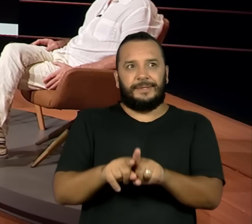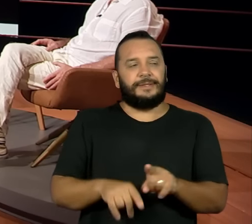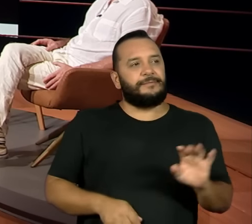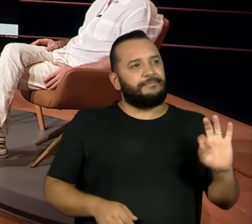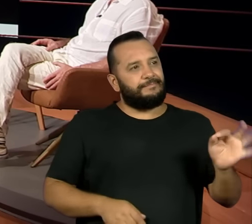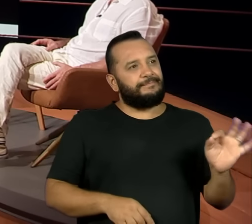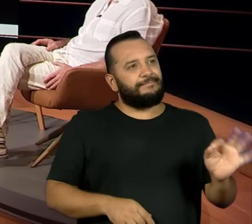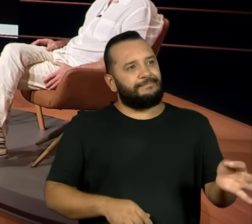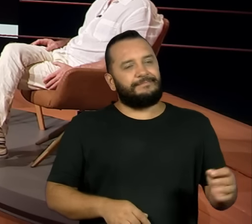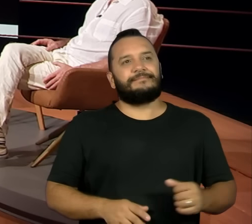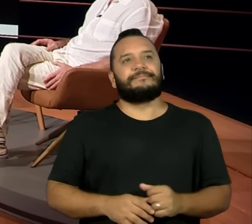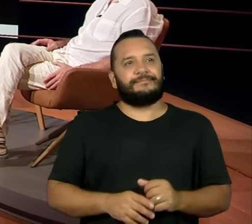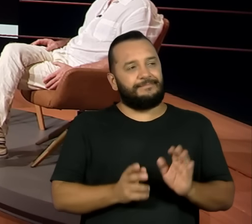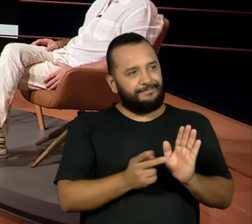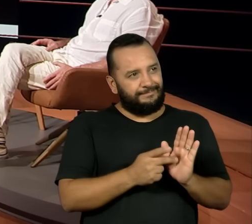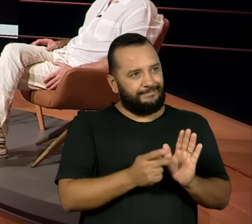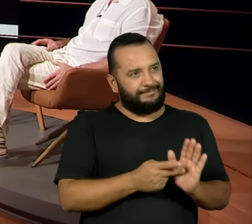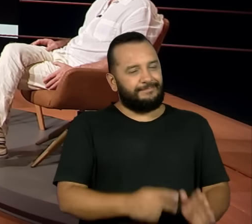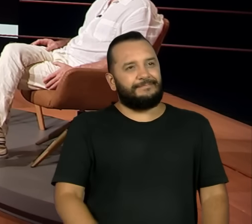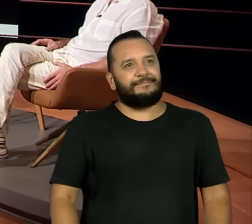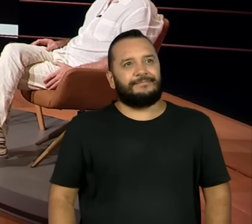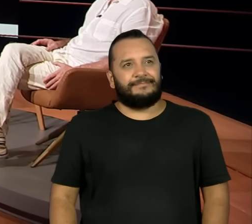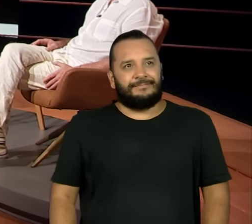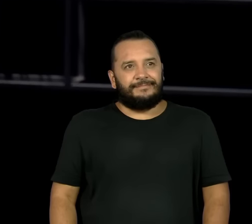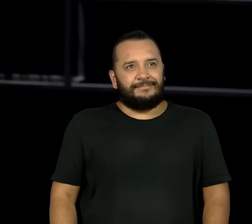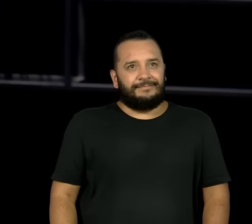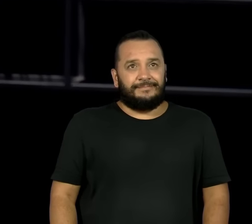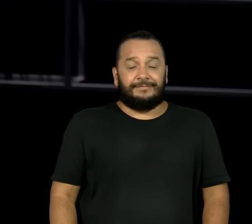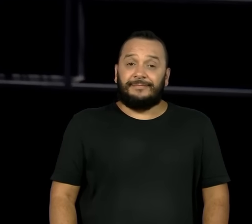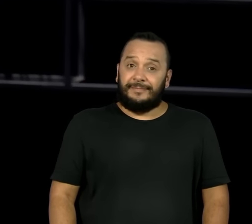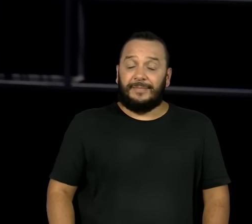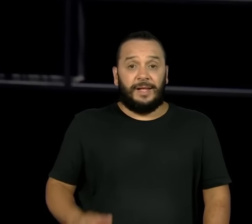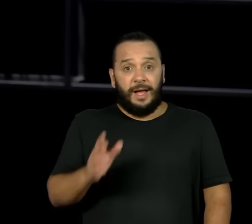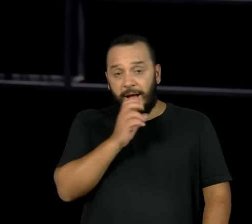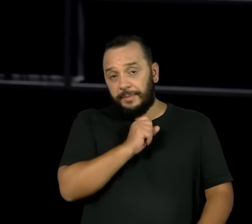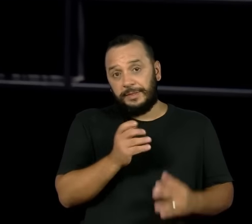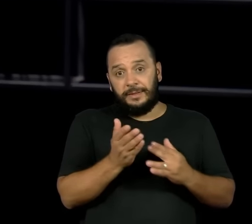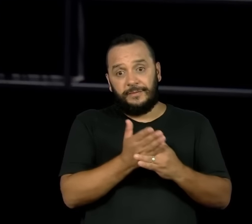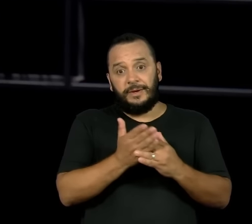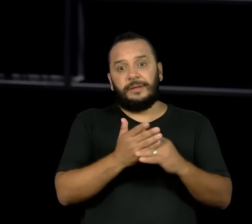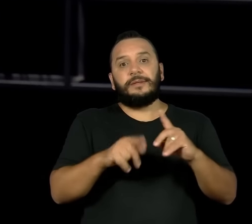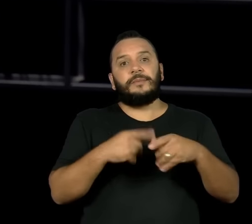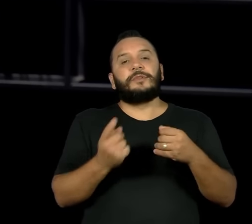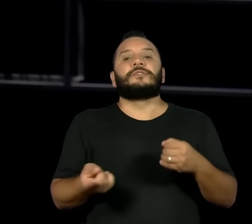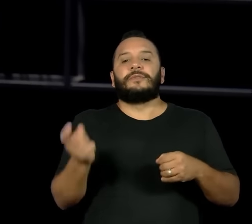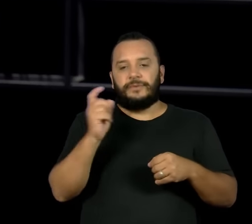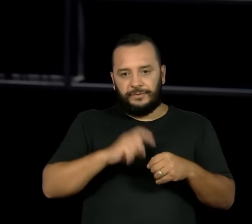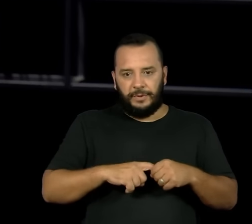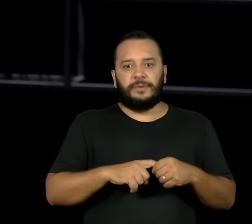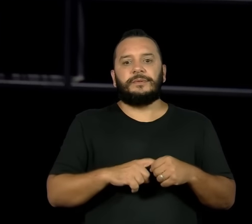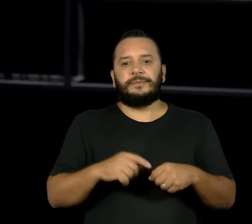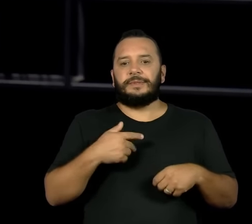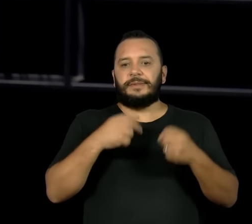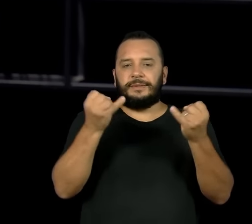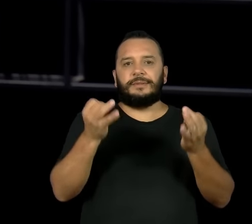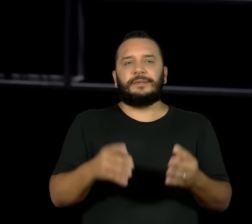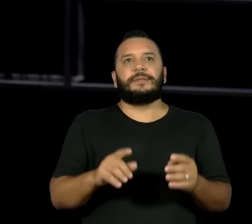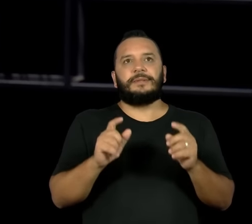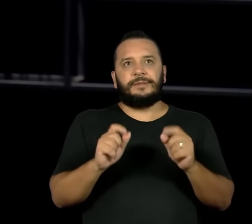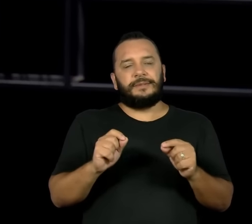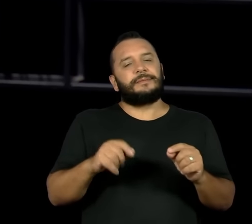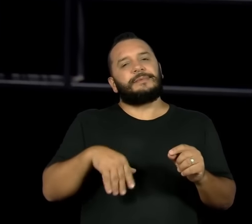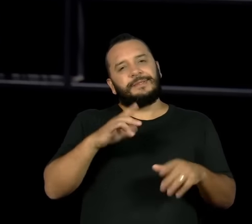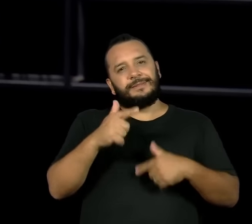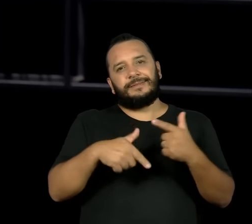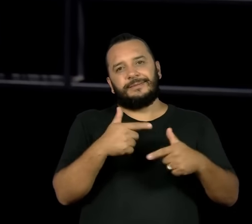exatamente Né verdade bom a gente vai fazer faz mais um intervalo e daqui a pouco a gente volta então para falar de mais